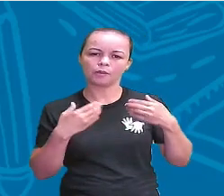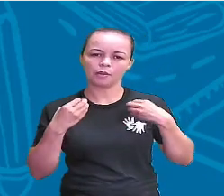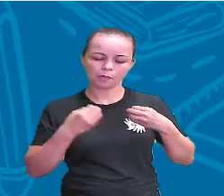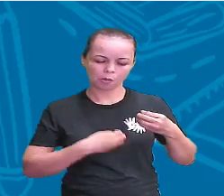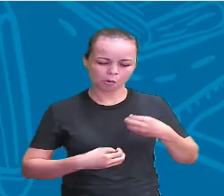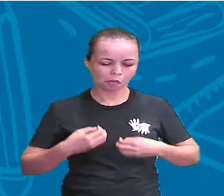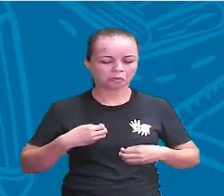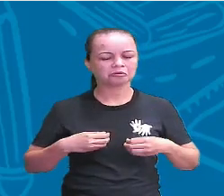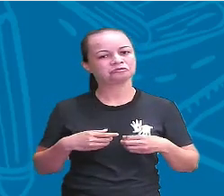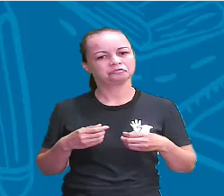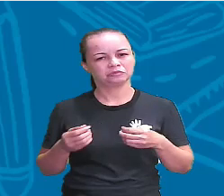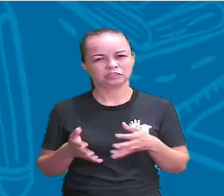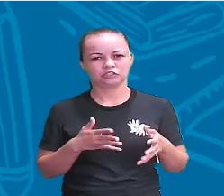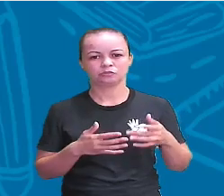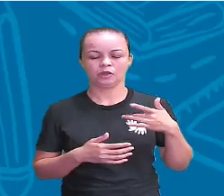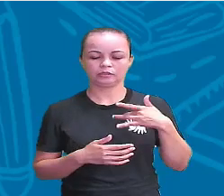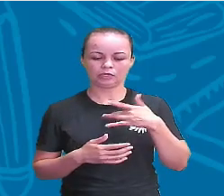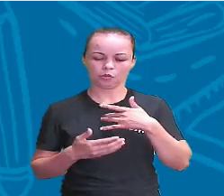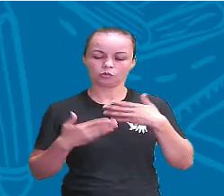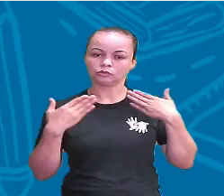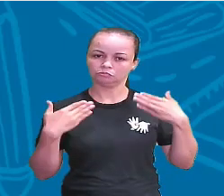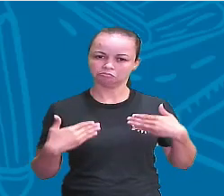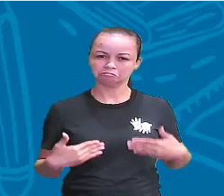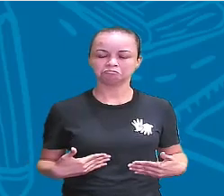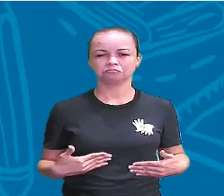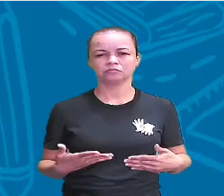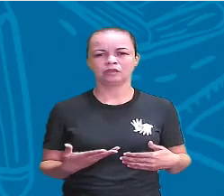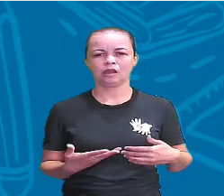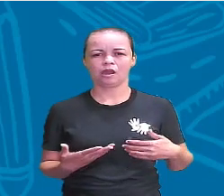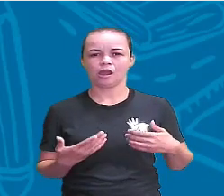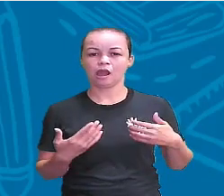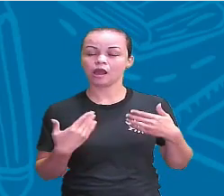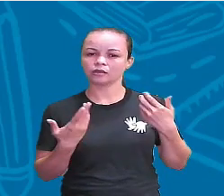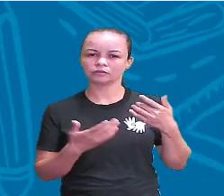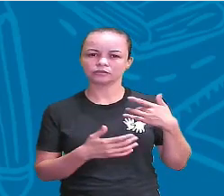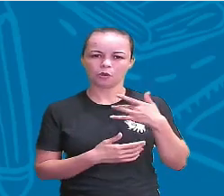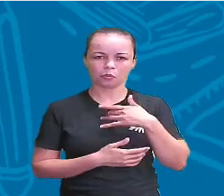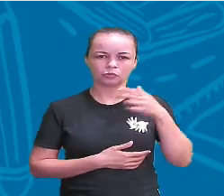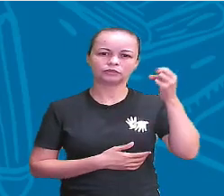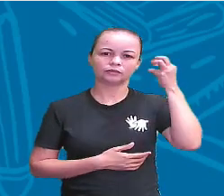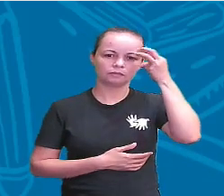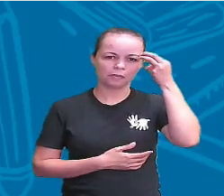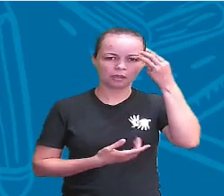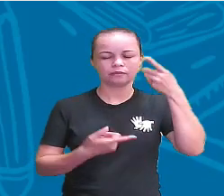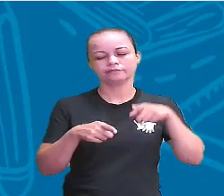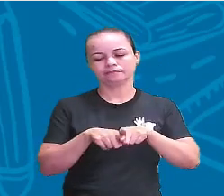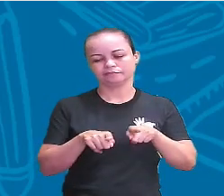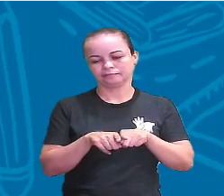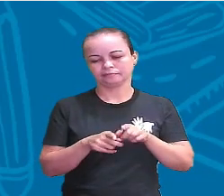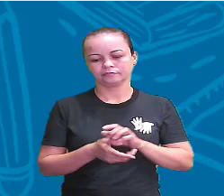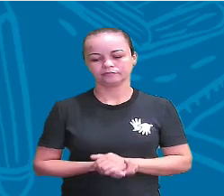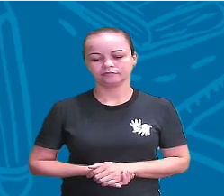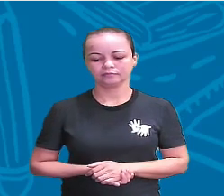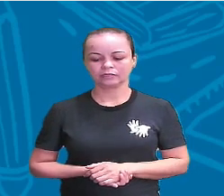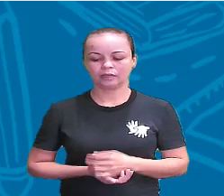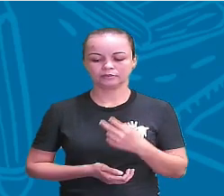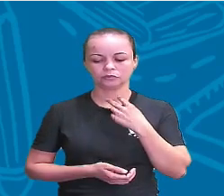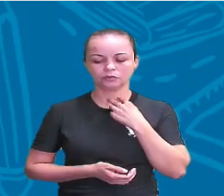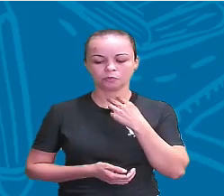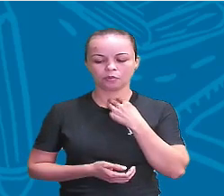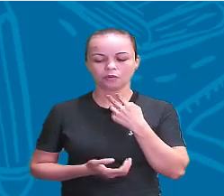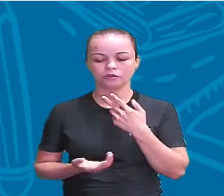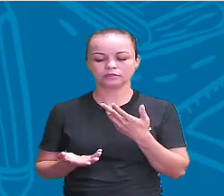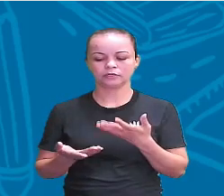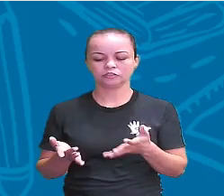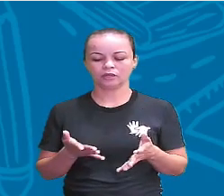a saúde do nosso corpo, a saúde da nossa mente também, tá certo? Então, a gente não pode, né, deixar